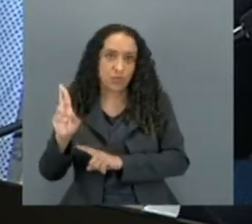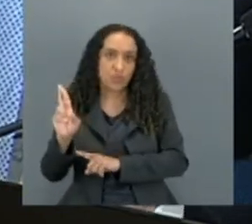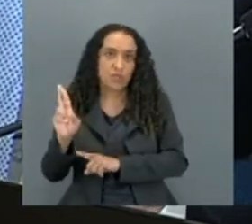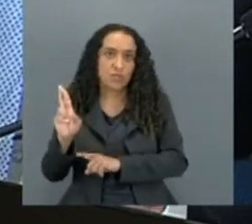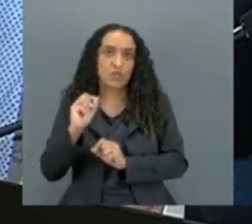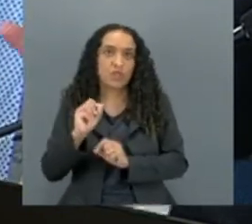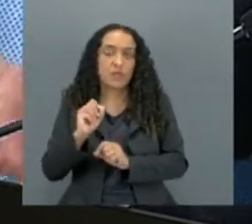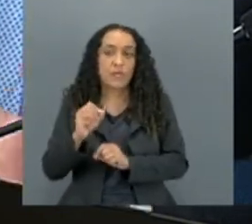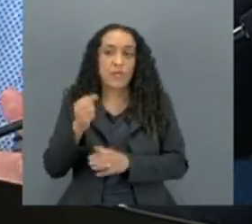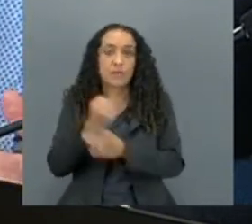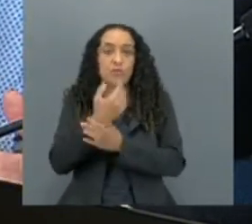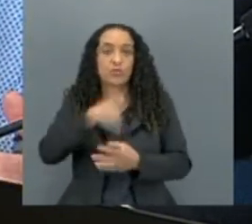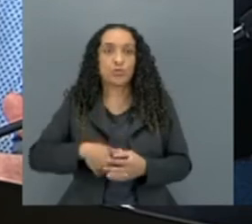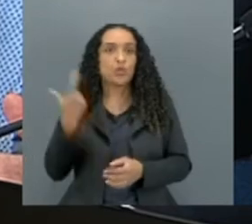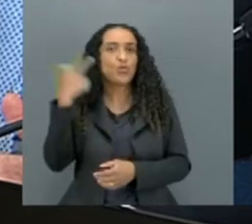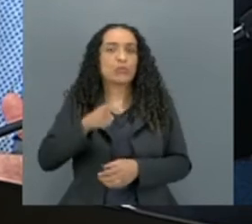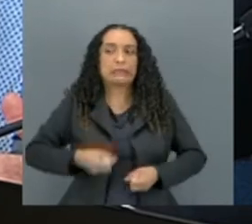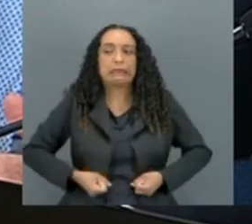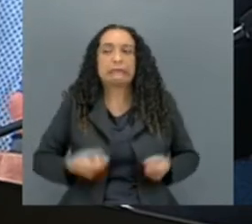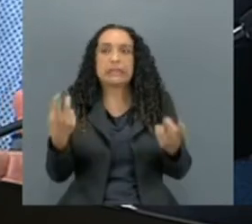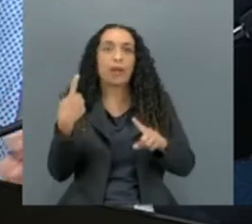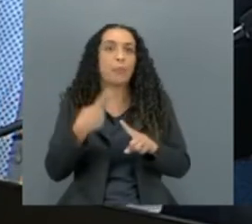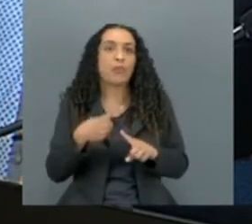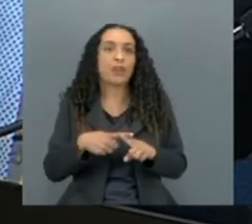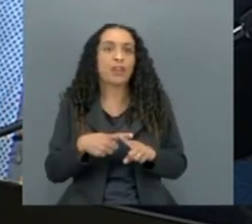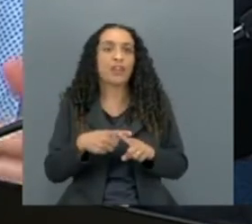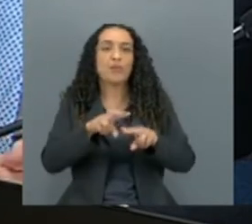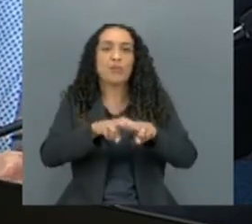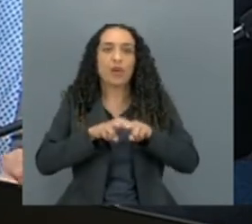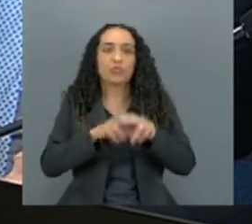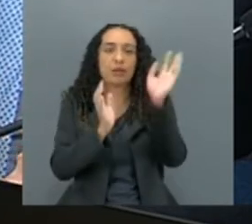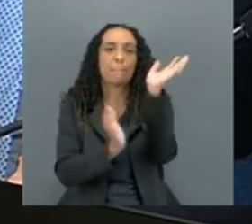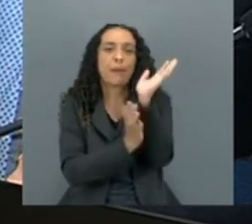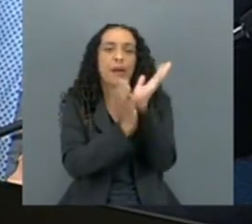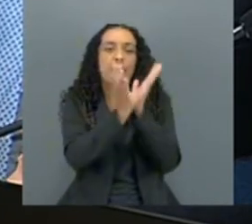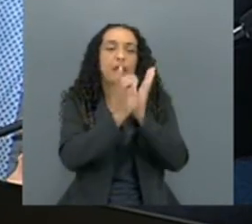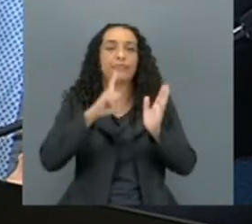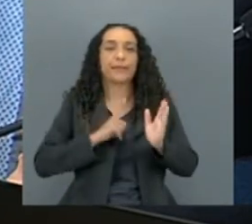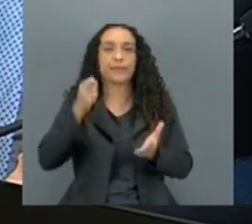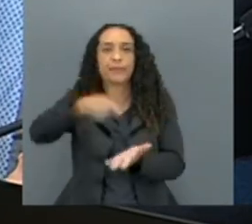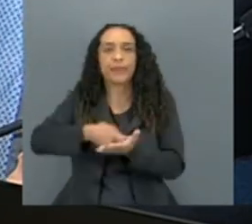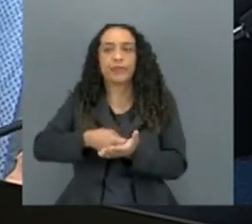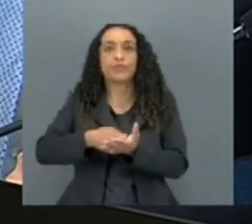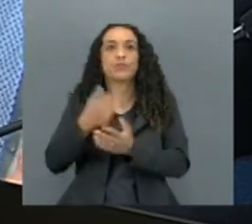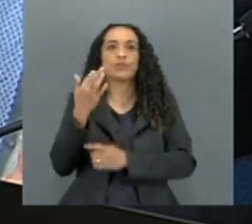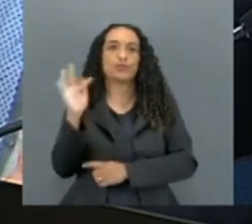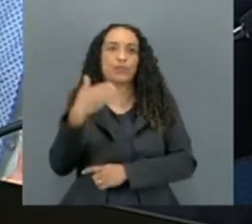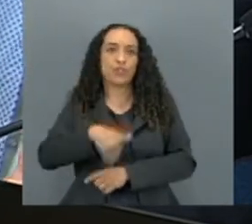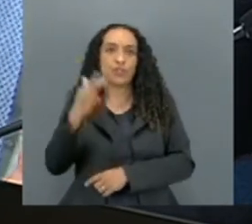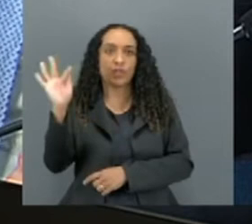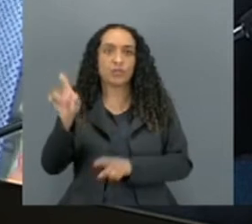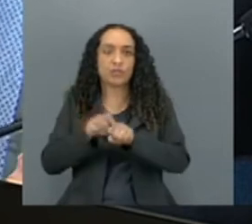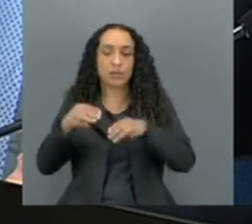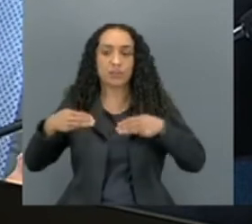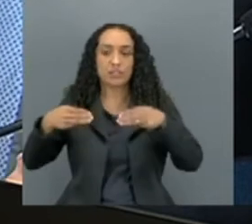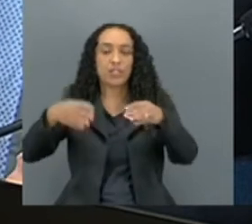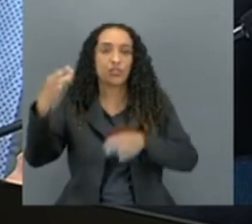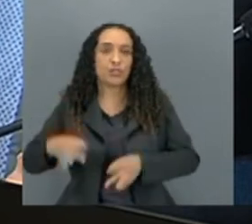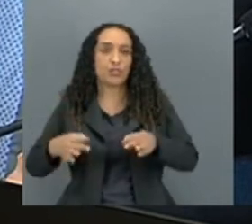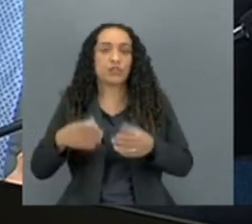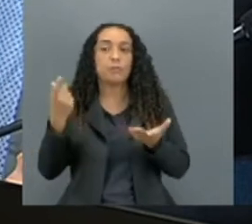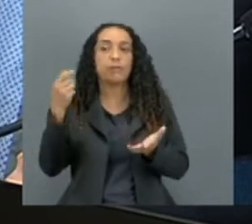para a segurança pública e não conseguem gastar. Por quê? Por conta da burocracia imposta pela União e pelo Ministério da Justiça